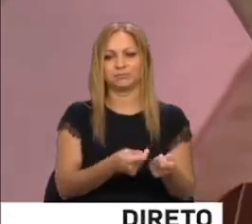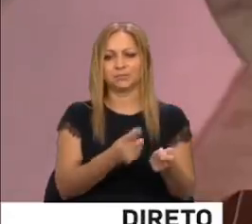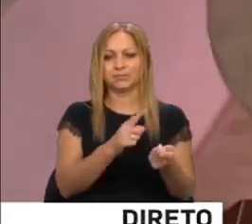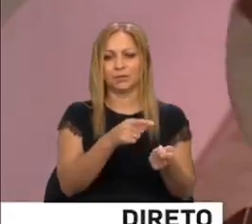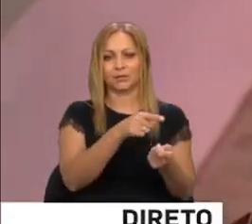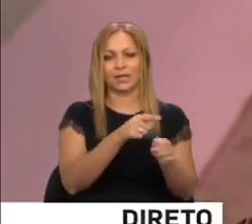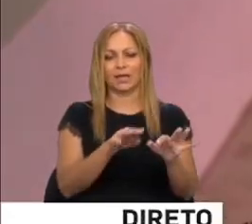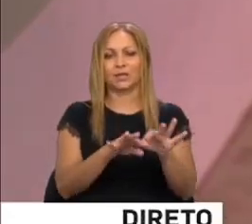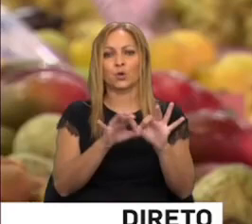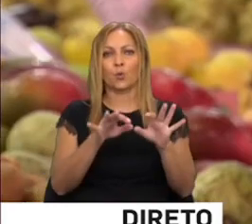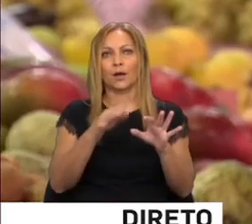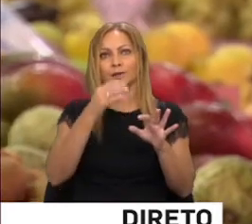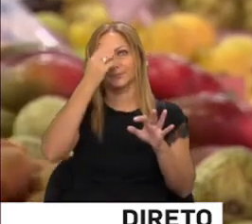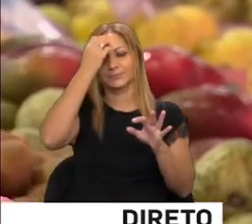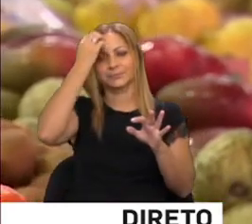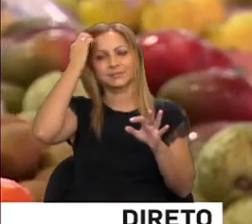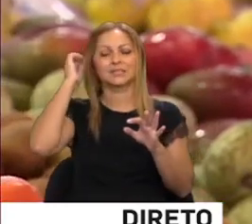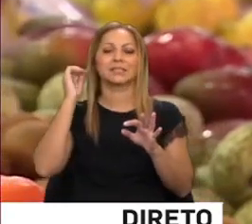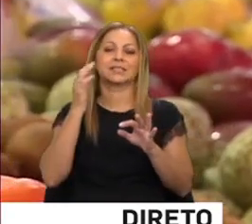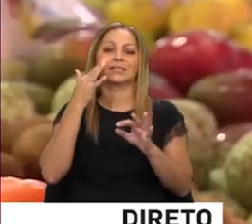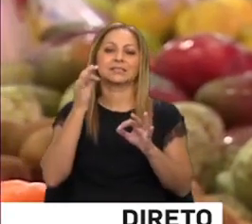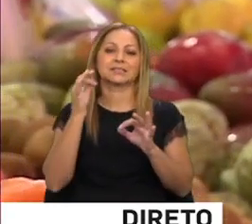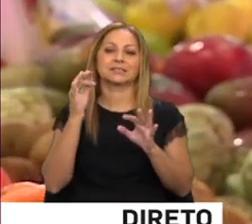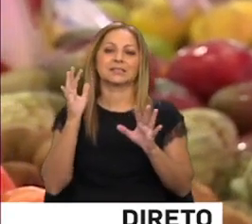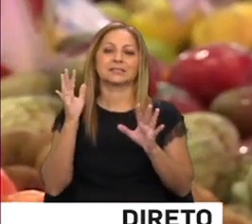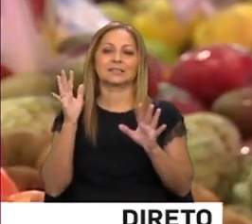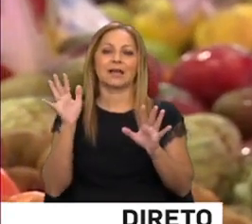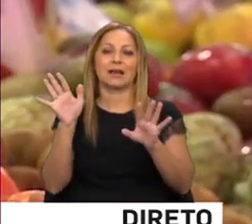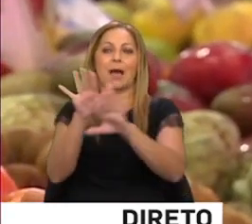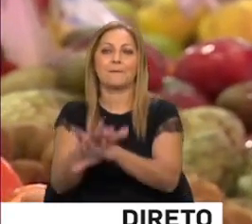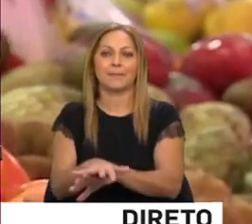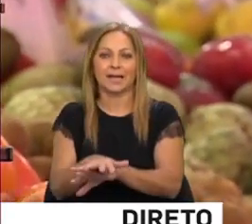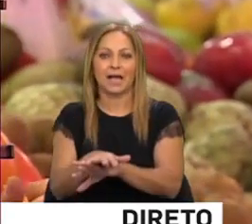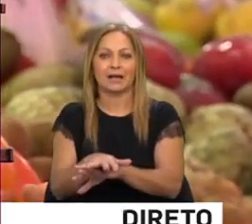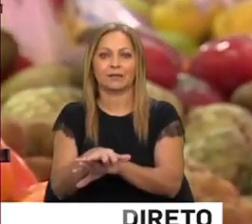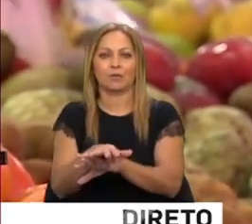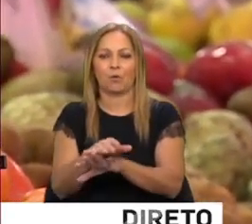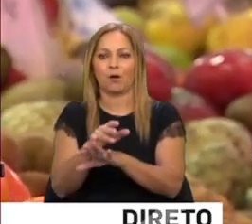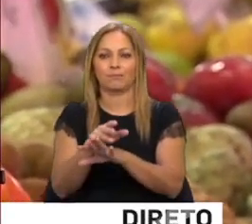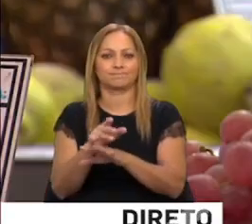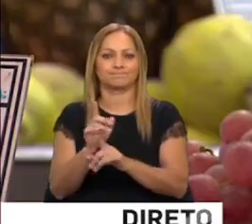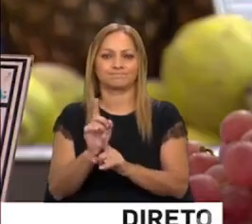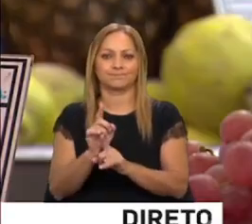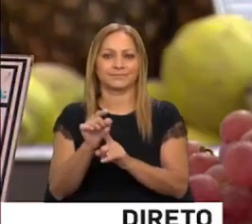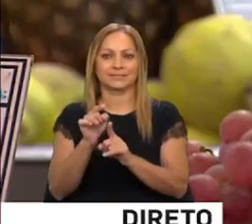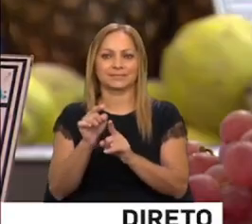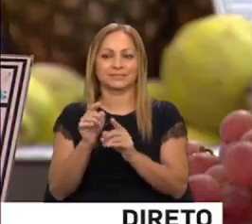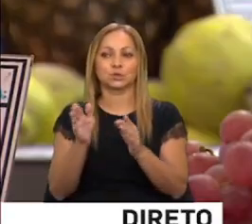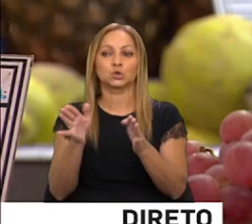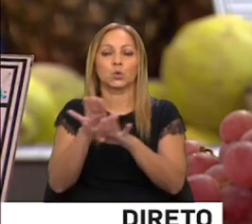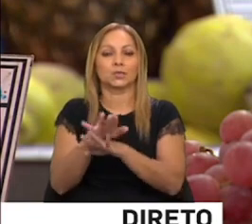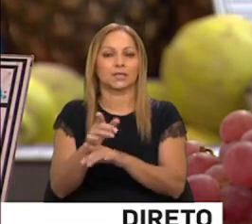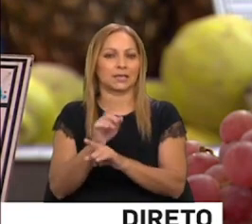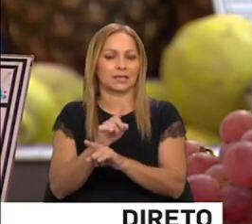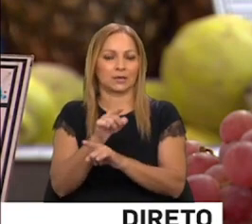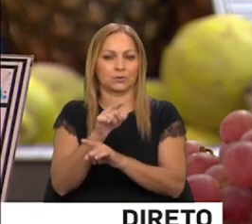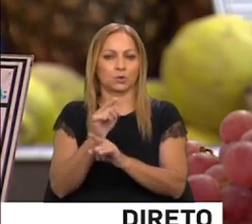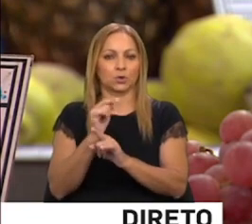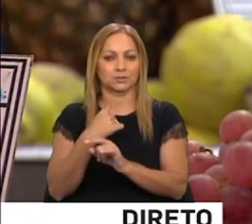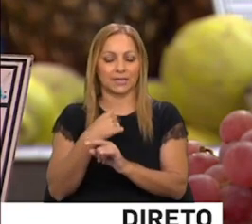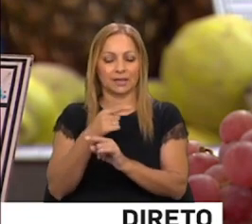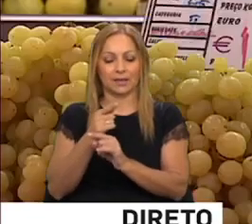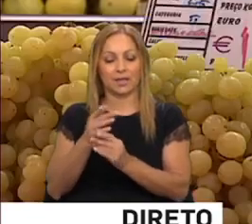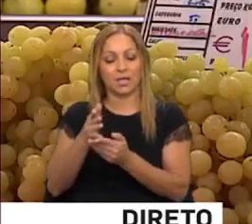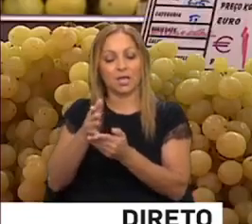literalmente tentar apagar o fogo da inflação com gasolina não funciona por isso aquilo que nós temos que ser é condicionais na ajuda